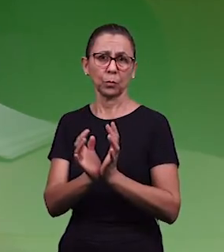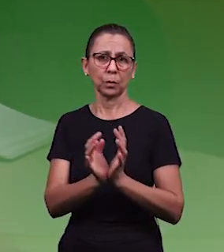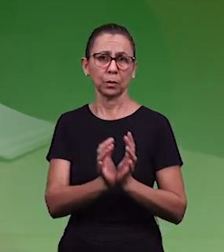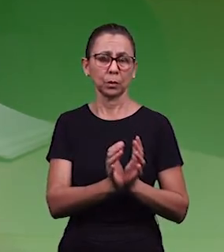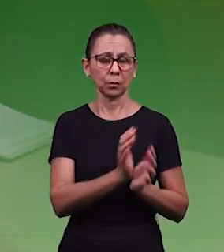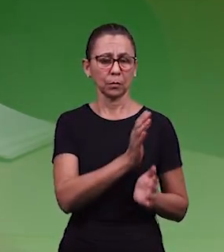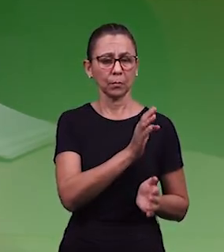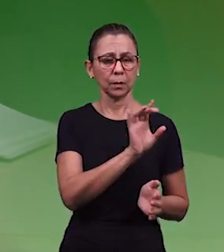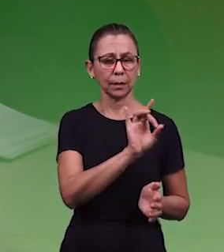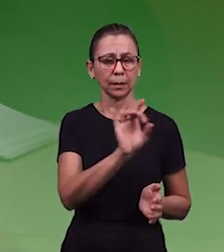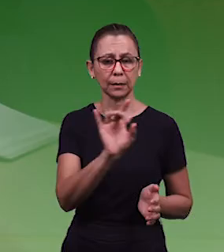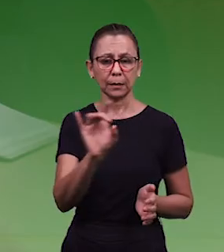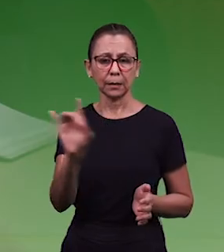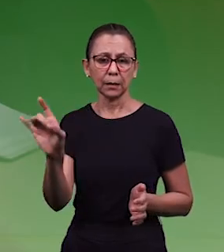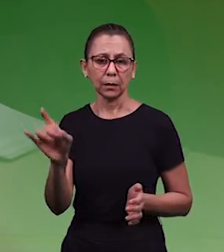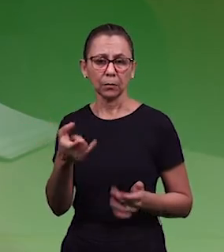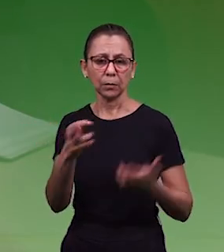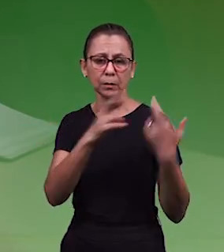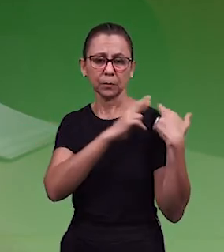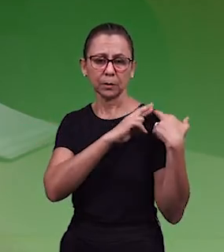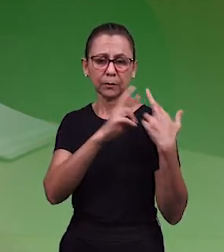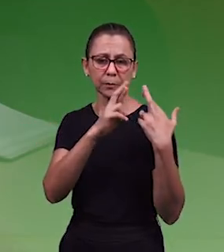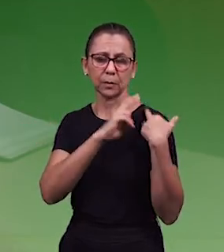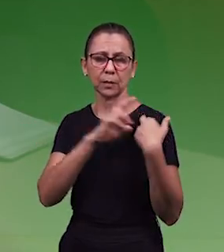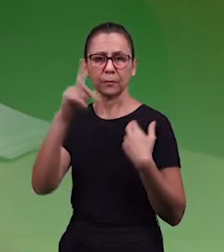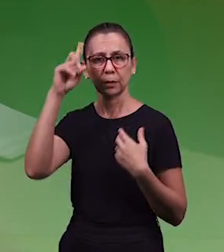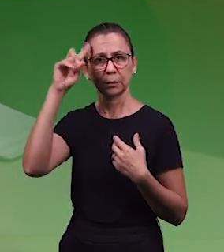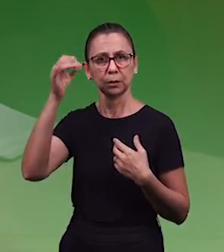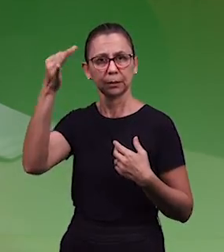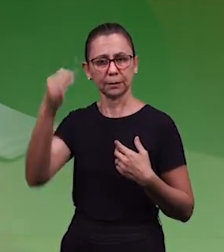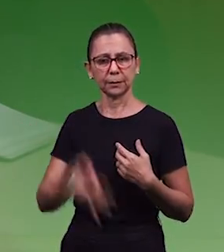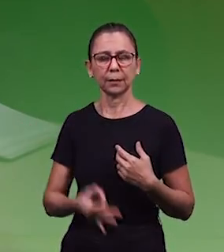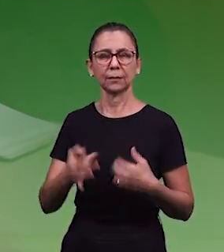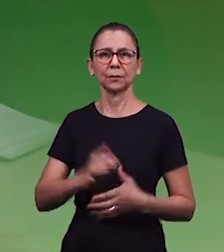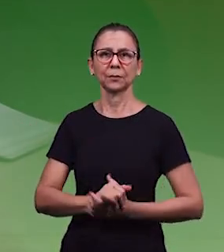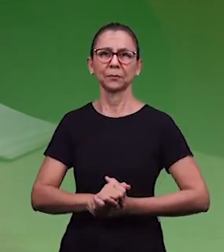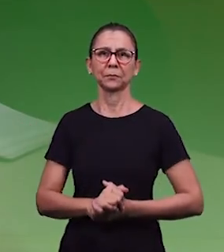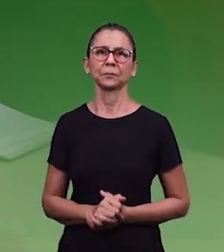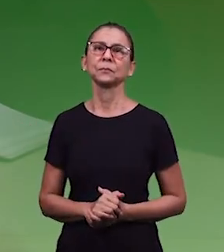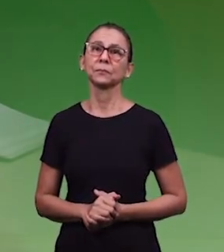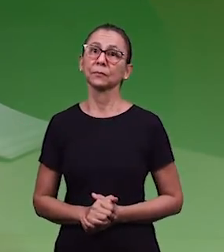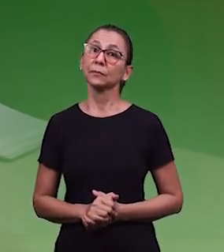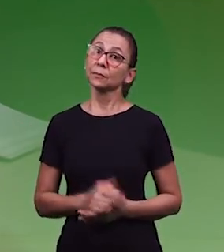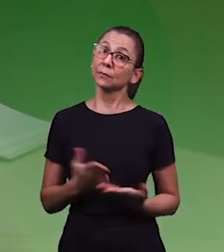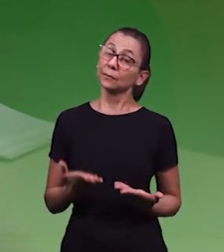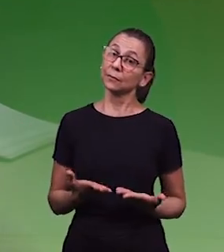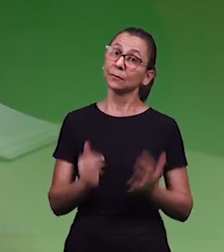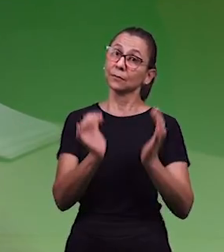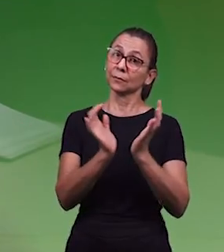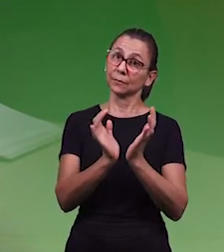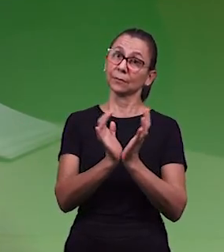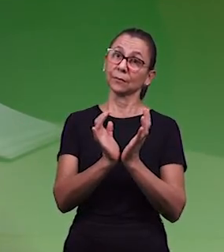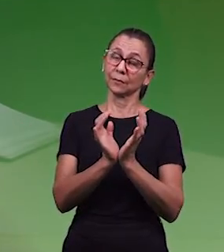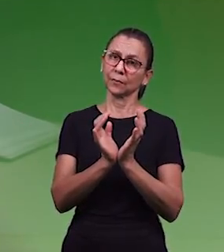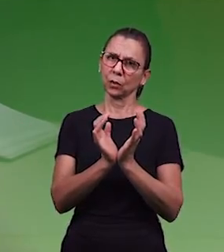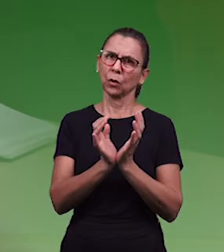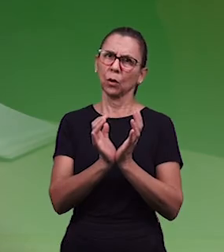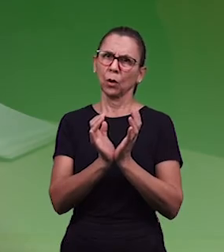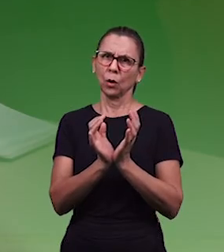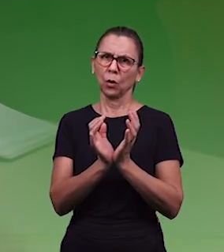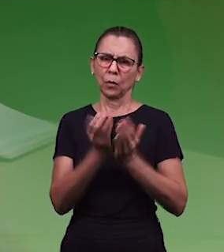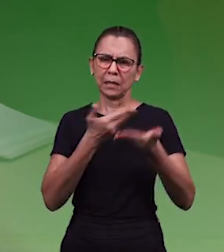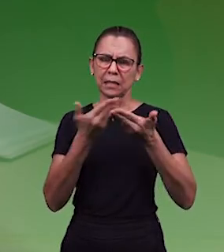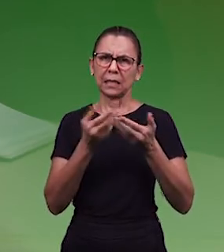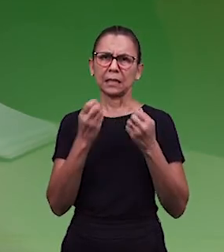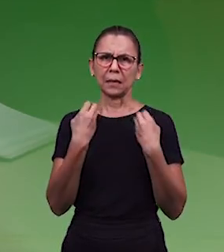grupo de assistência, então, não é uma divisão da igreja? Não. É uma estrutura até de multiplicação. De multiplicação. É como disse,